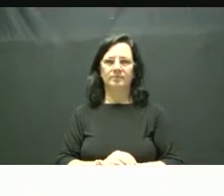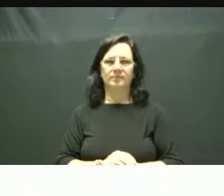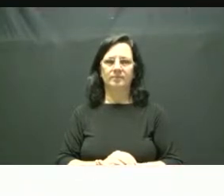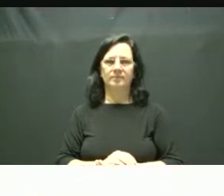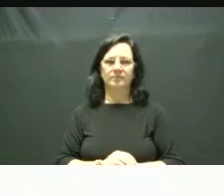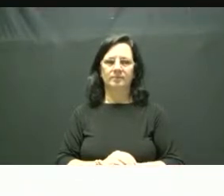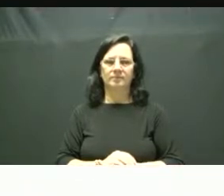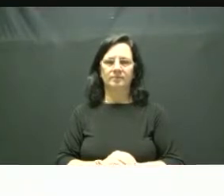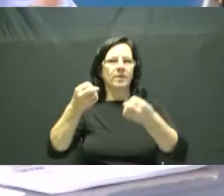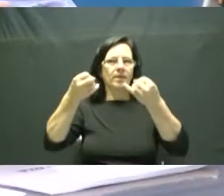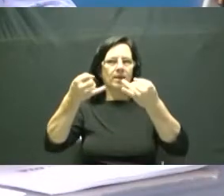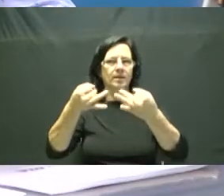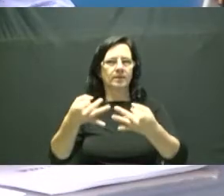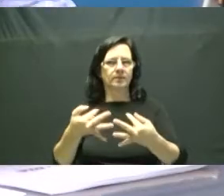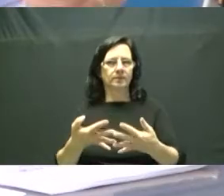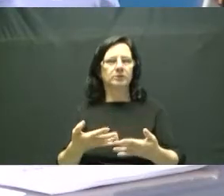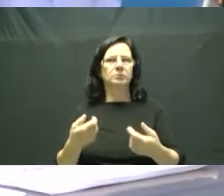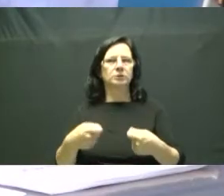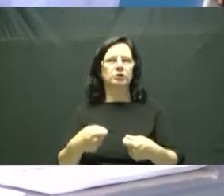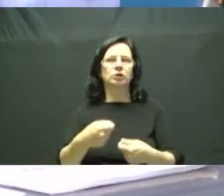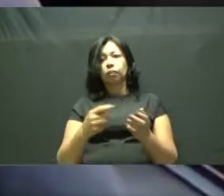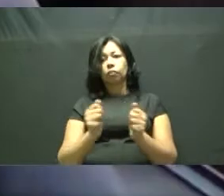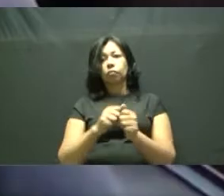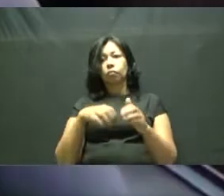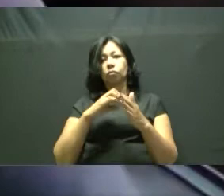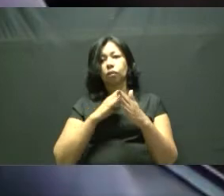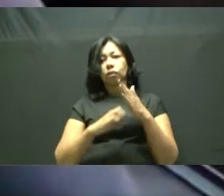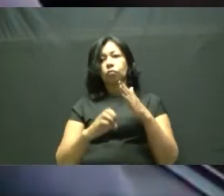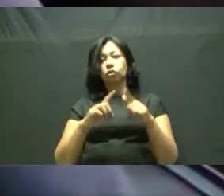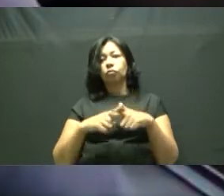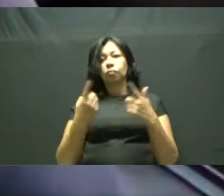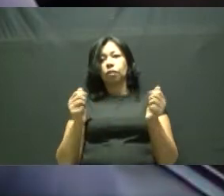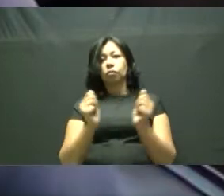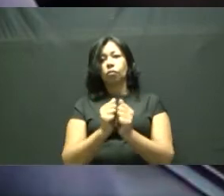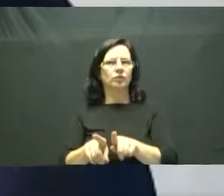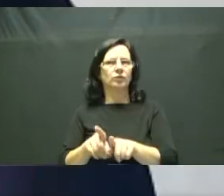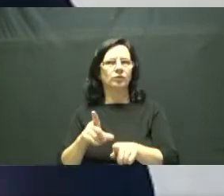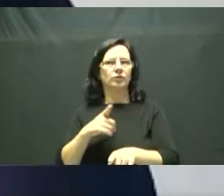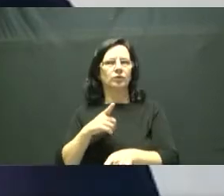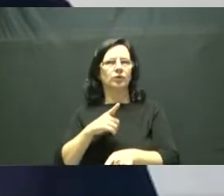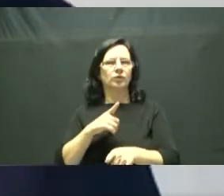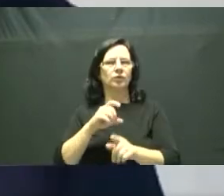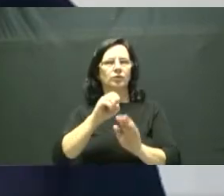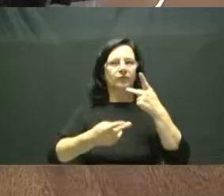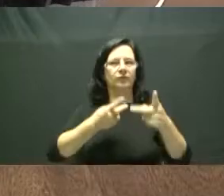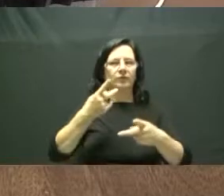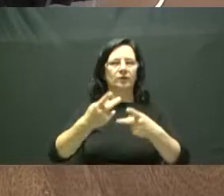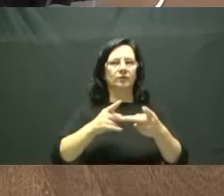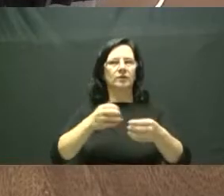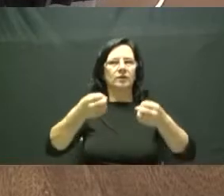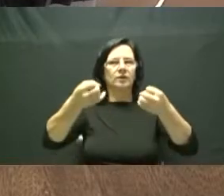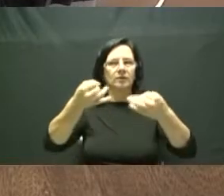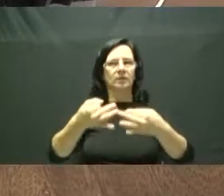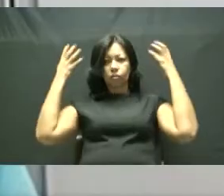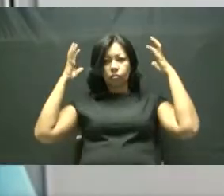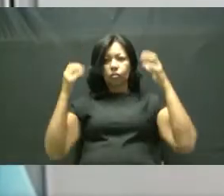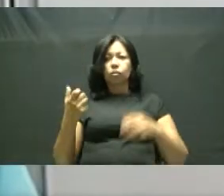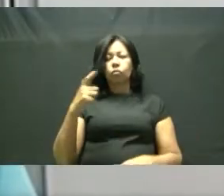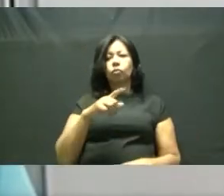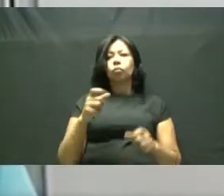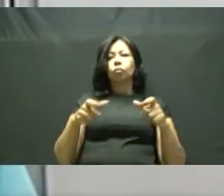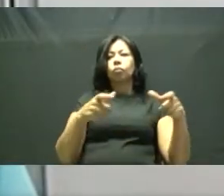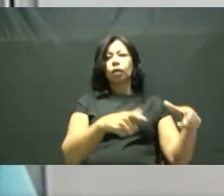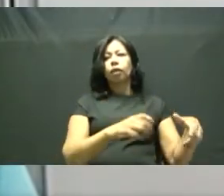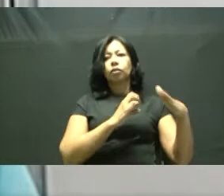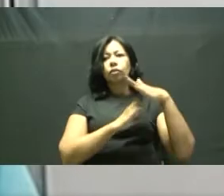objetivo segundo a justificativa do projeto é transformar a mencionada área que não atende ao interesse